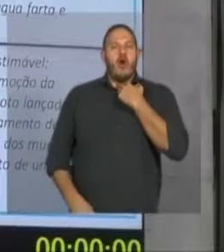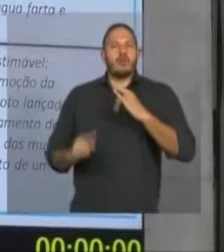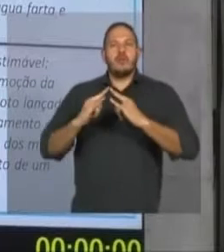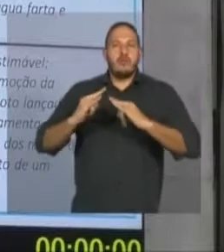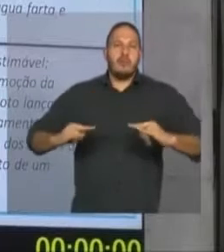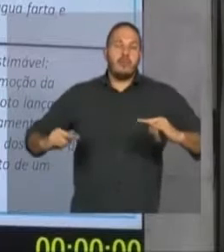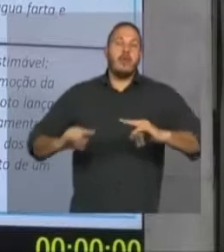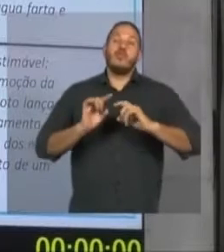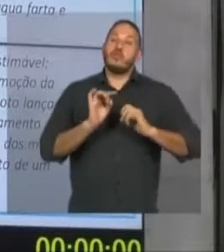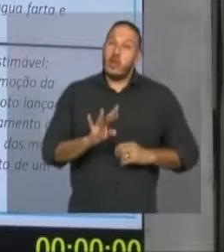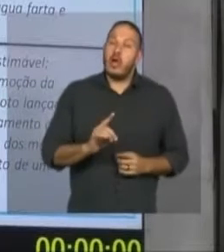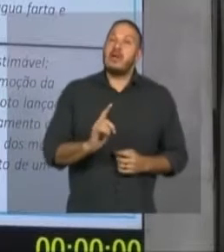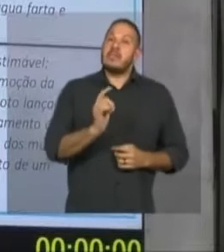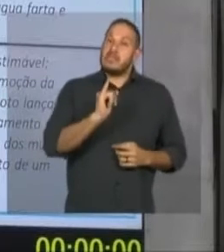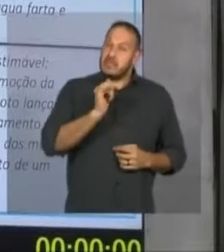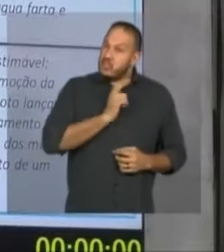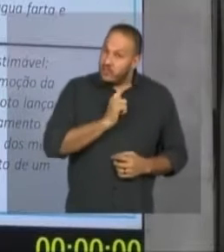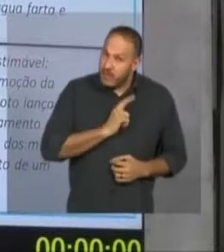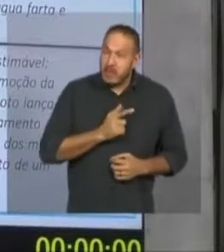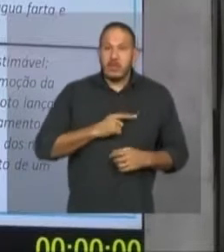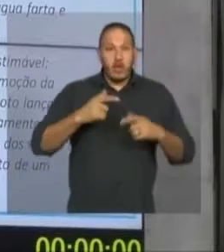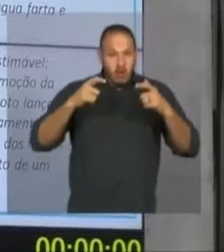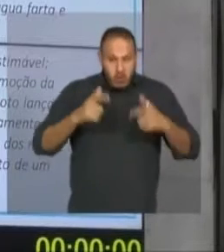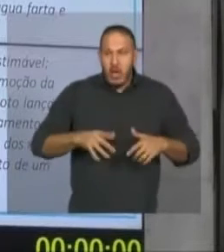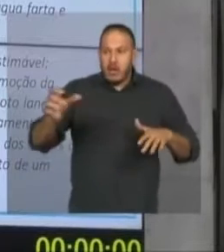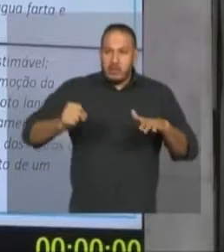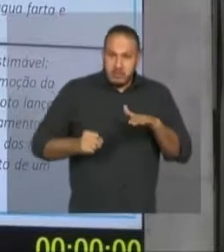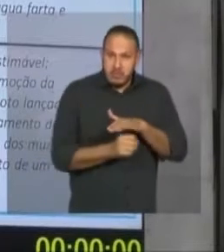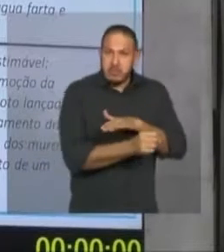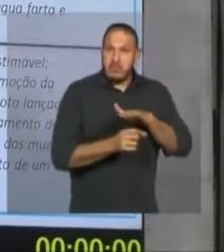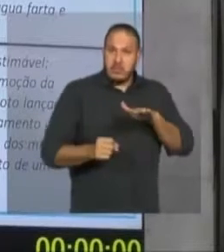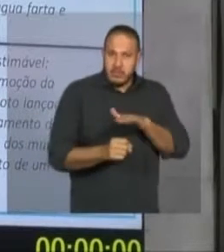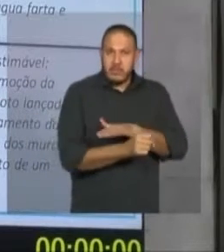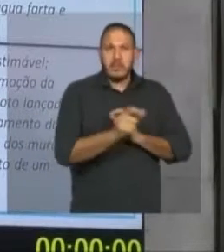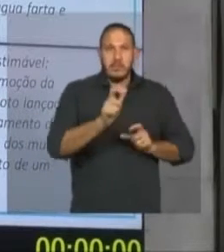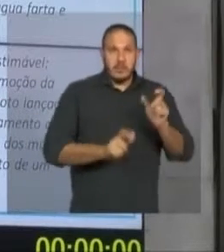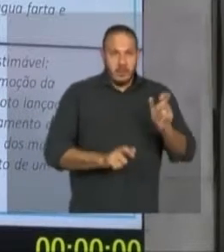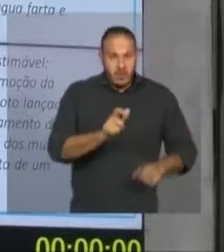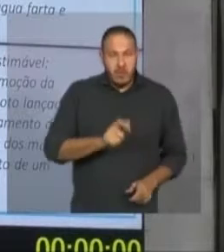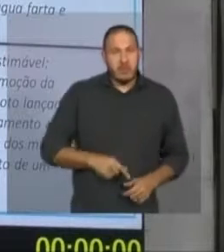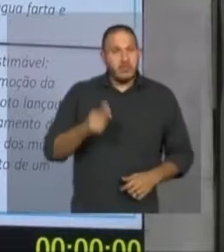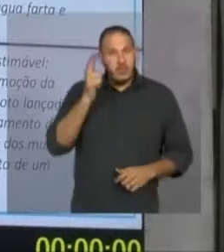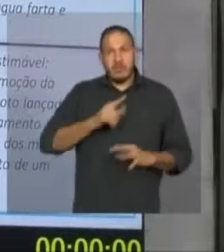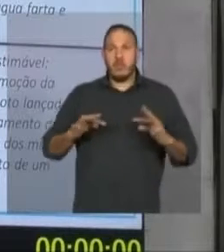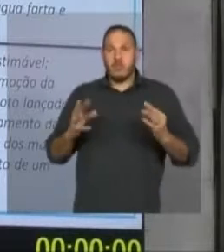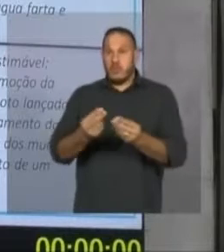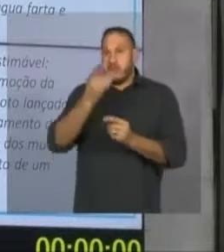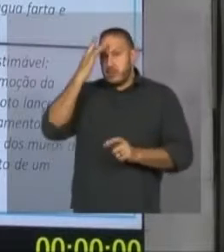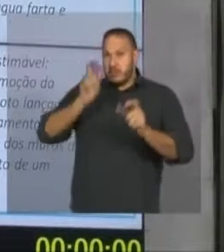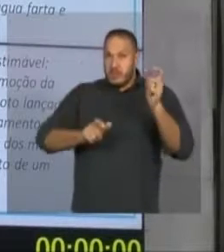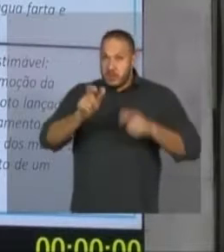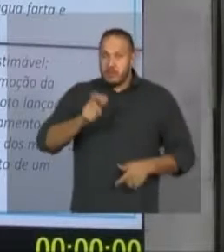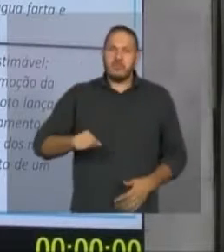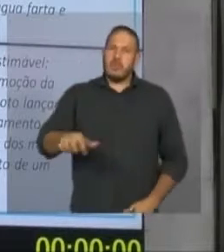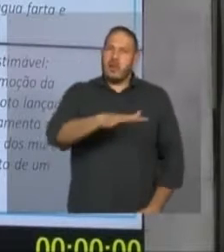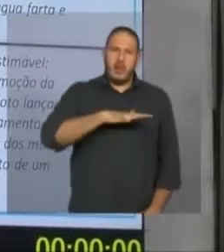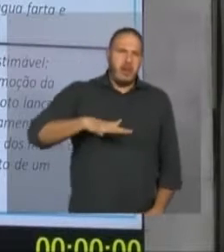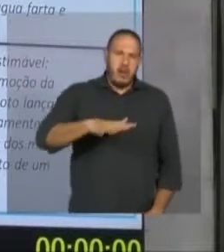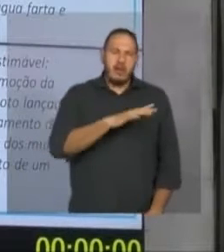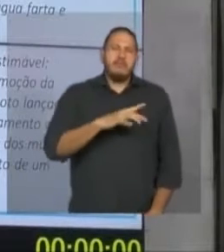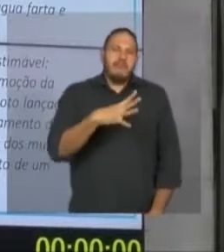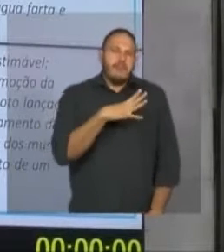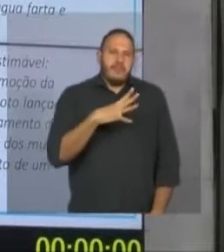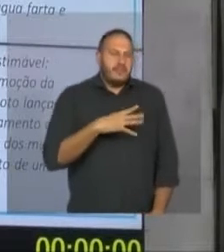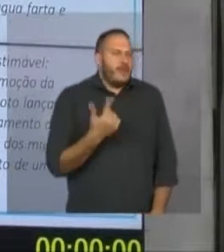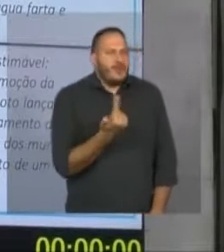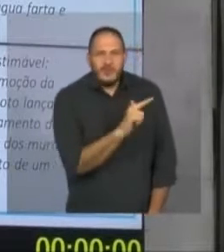menos que tivesse vagas de abrigamento para todas aquelas pessoas. A cidade não dispunha de